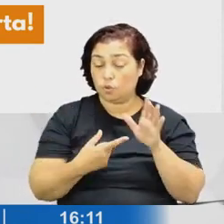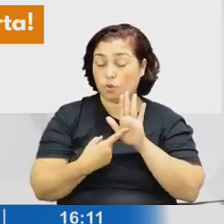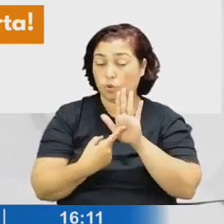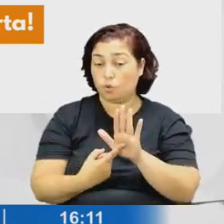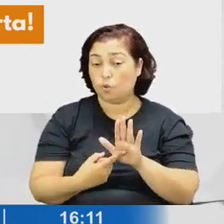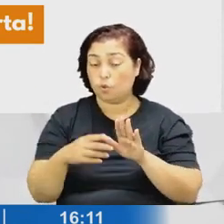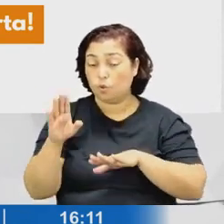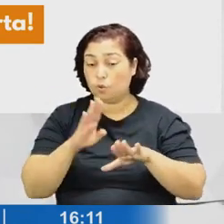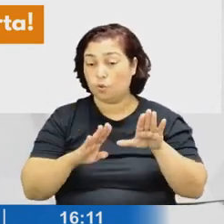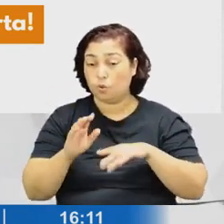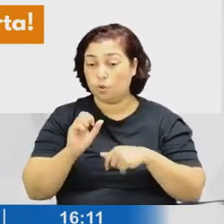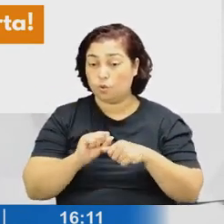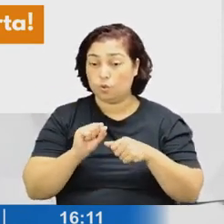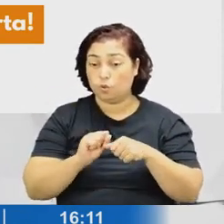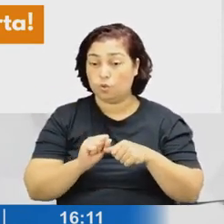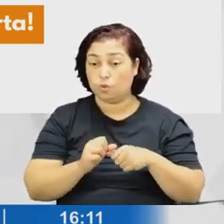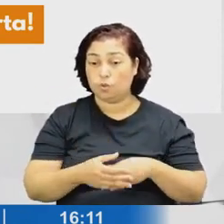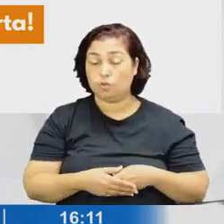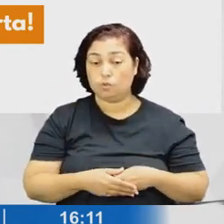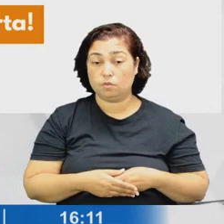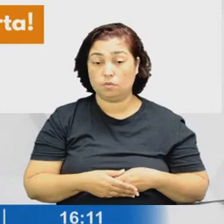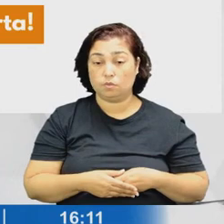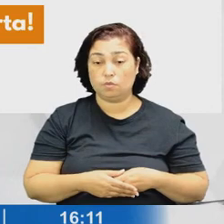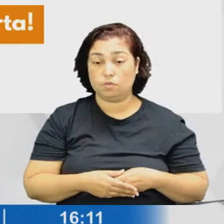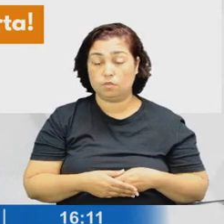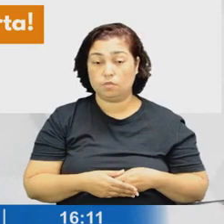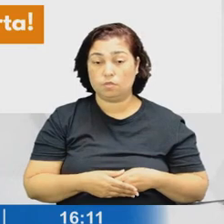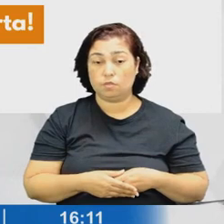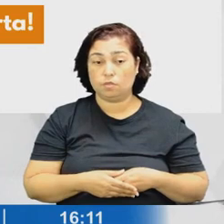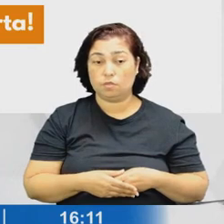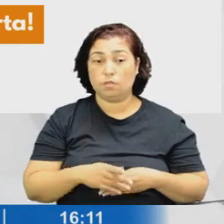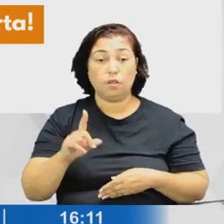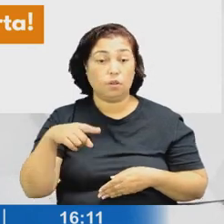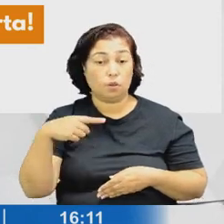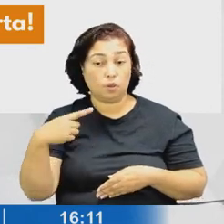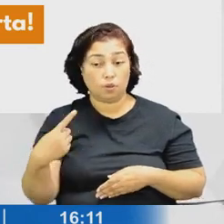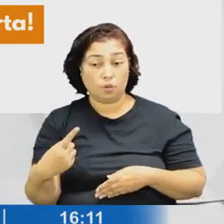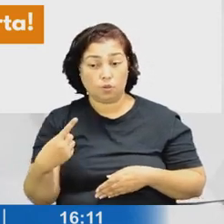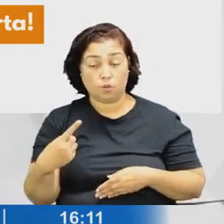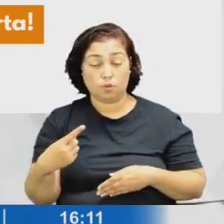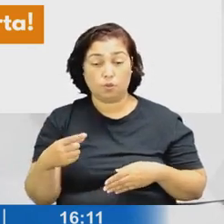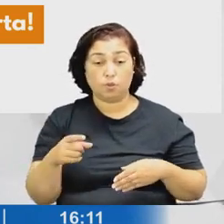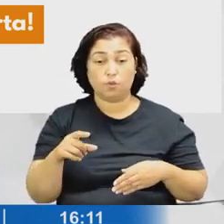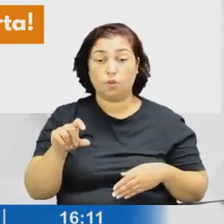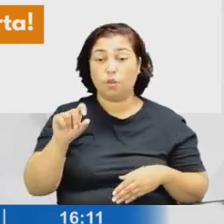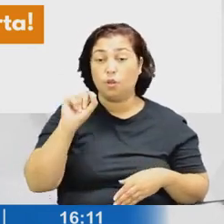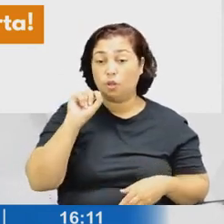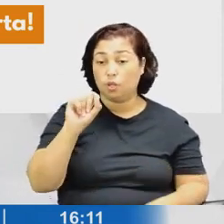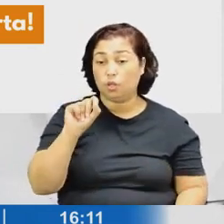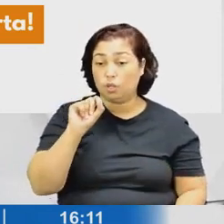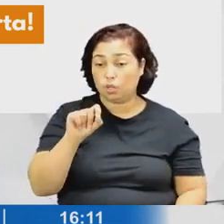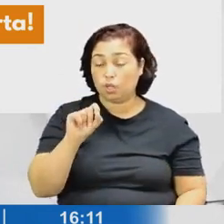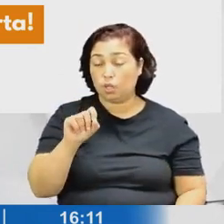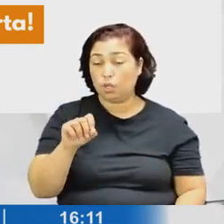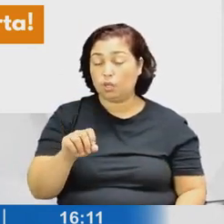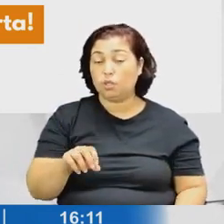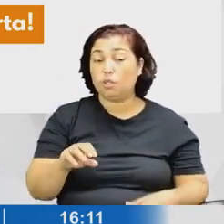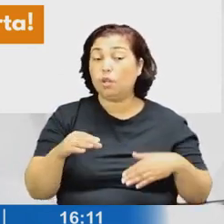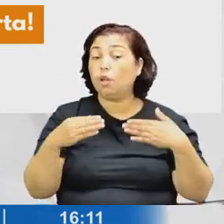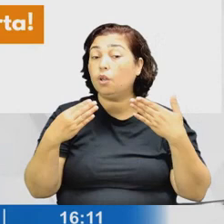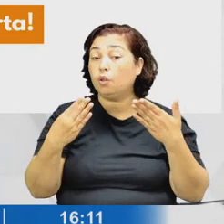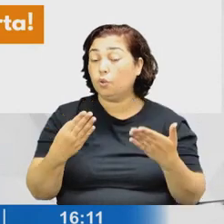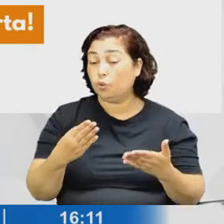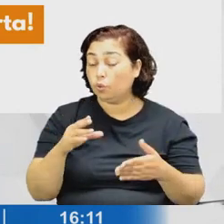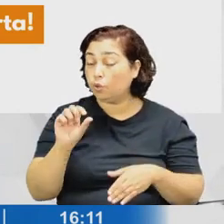que movimentação você faz isso é que você controla outra coisa que consegue reputação é quem o que falam de você então